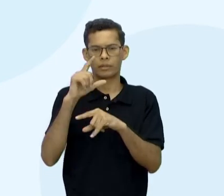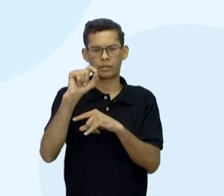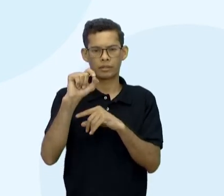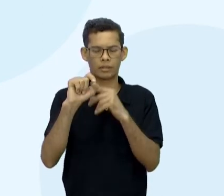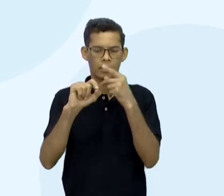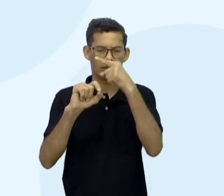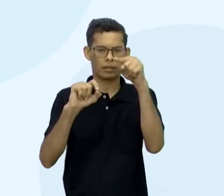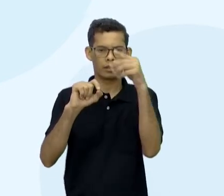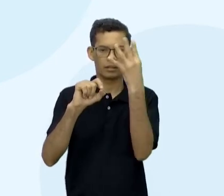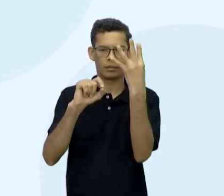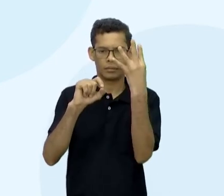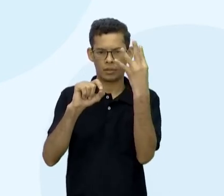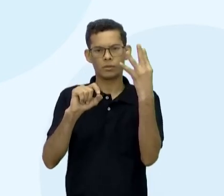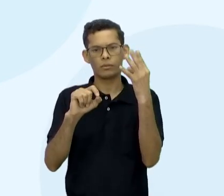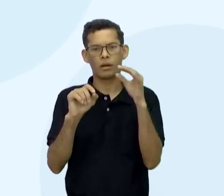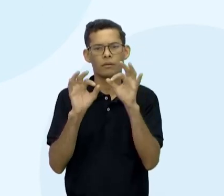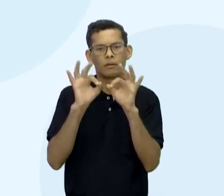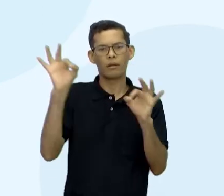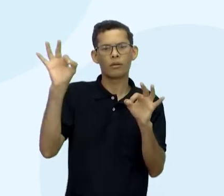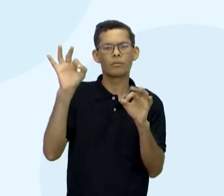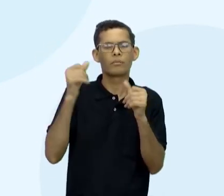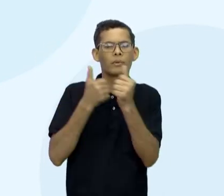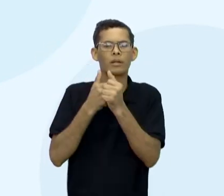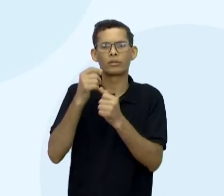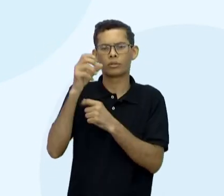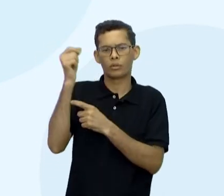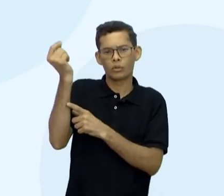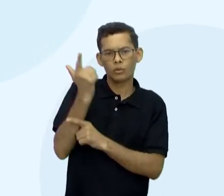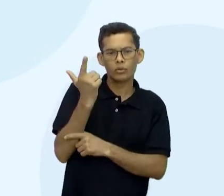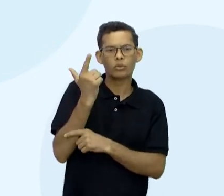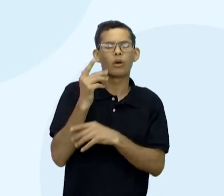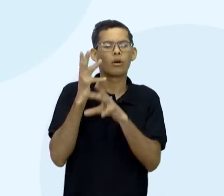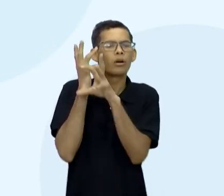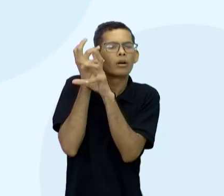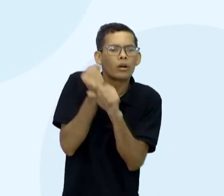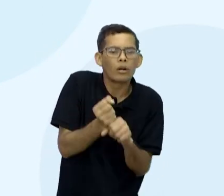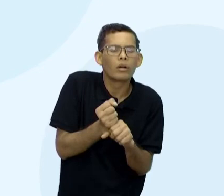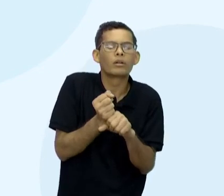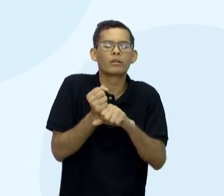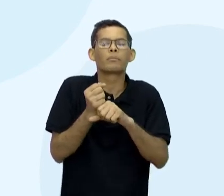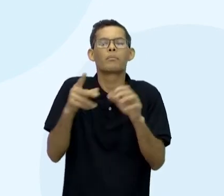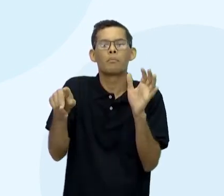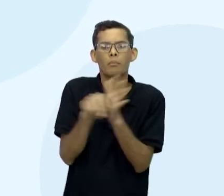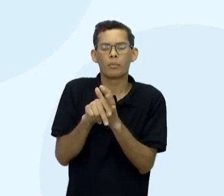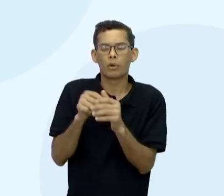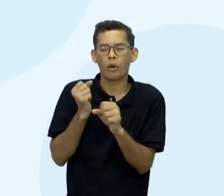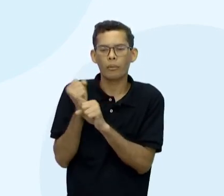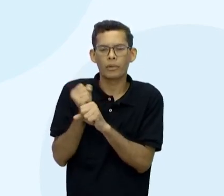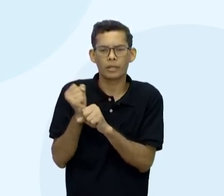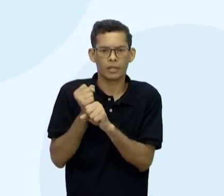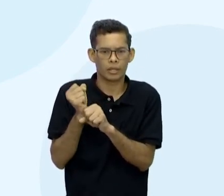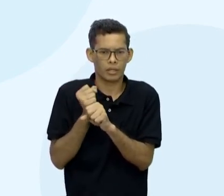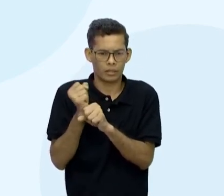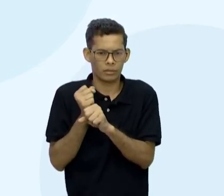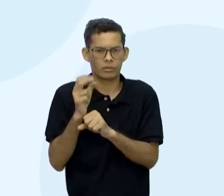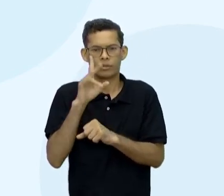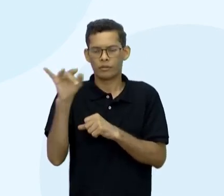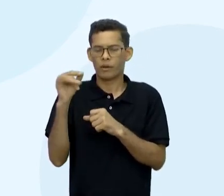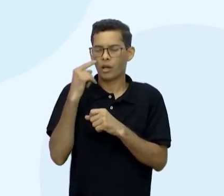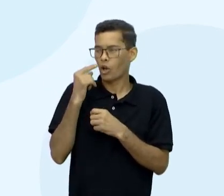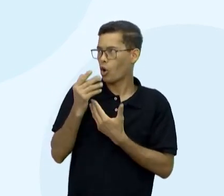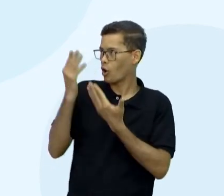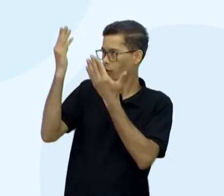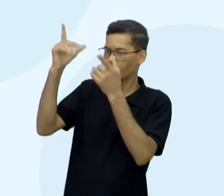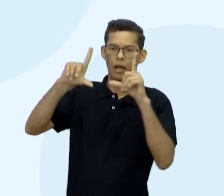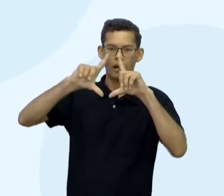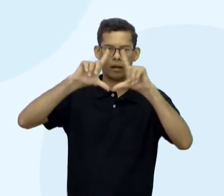a 2 vezes a distância da Terra até o Sol, calcule o período orbital do asteroide em anos. Então eu vou usar essa equação aqui, ó, da terceira de